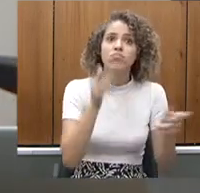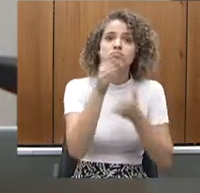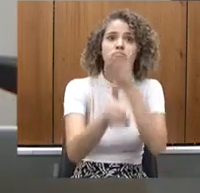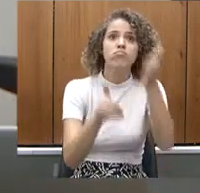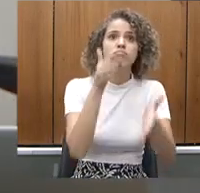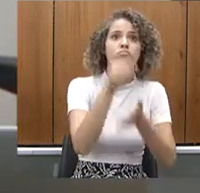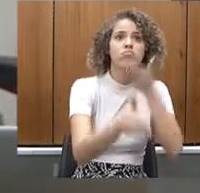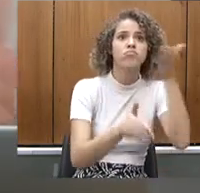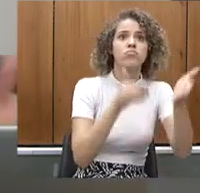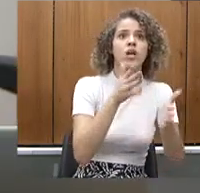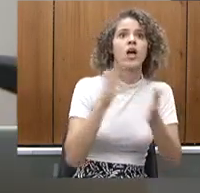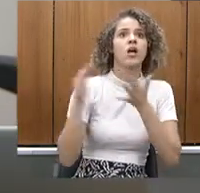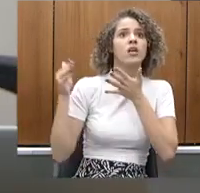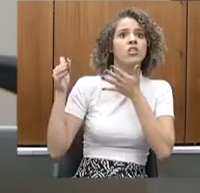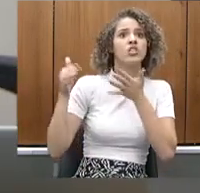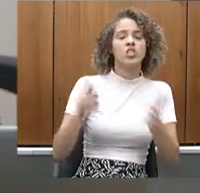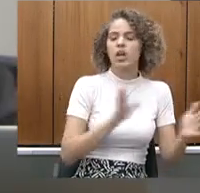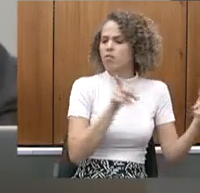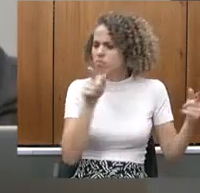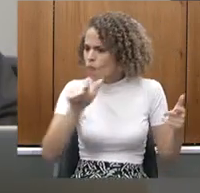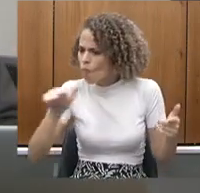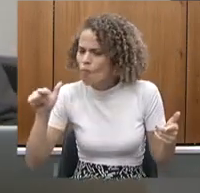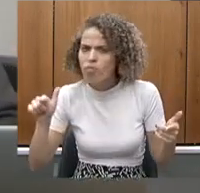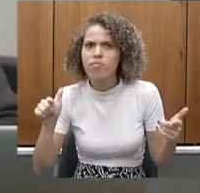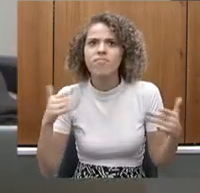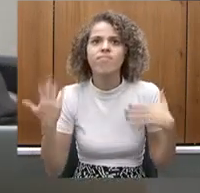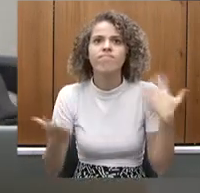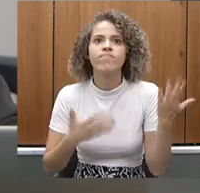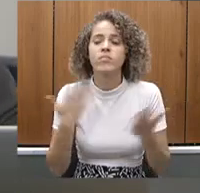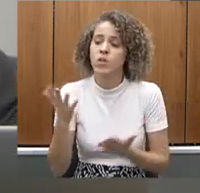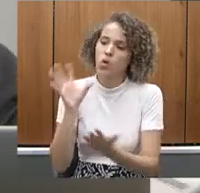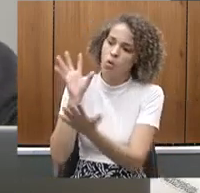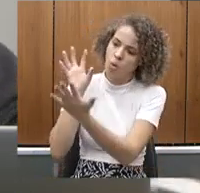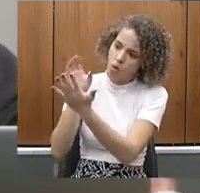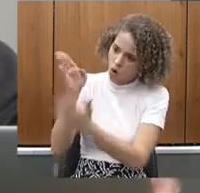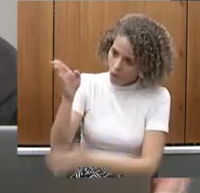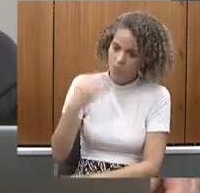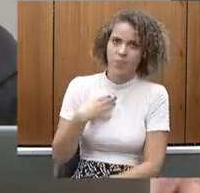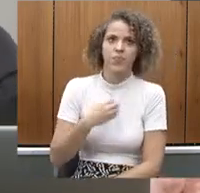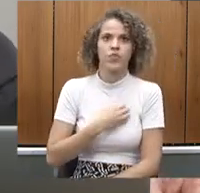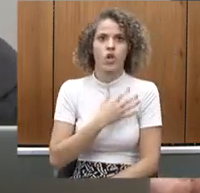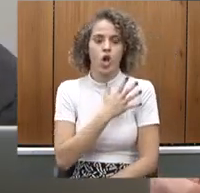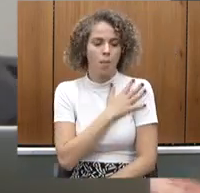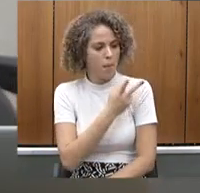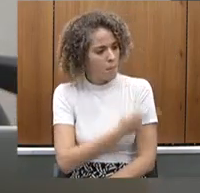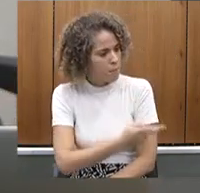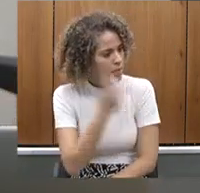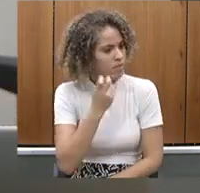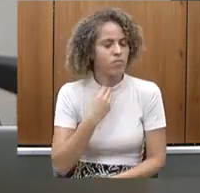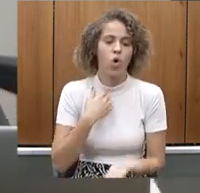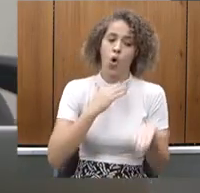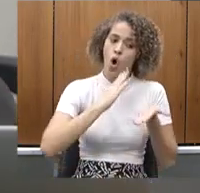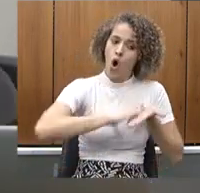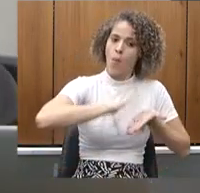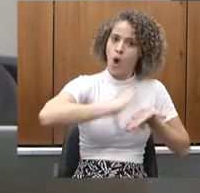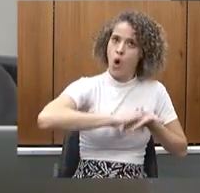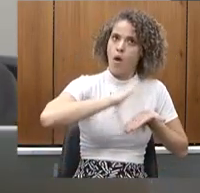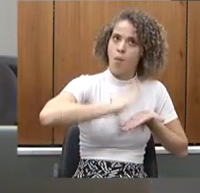aí chega o plantão digital também não tem E aí comandante a gente tem recebido aqui cobranças